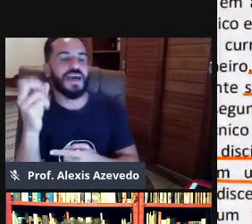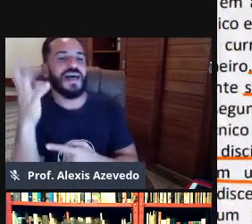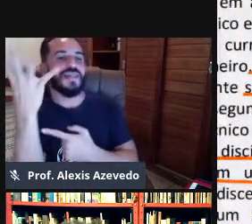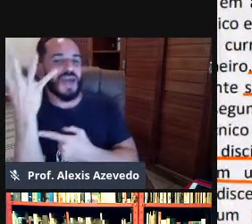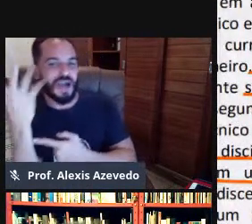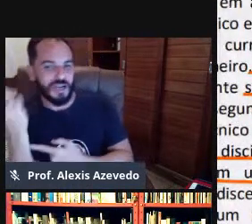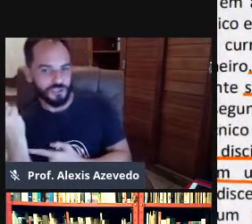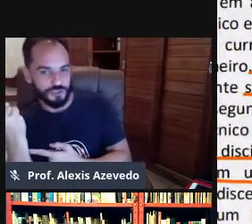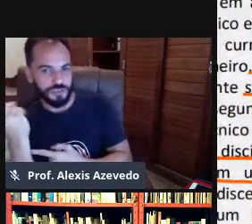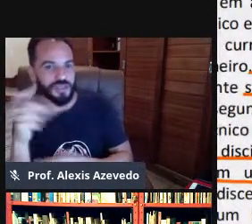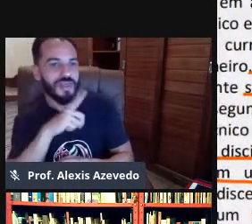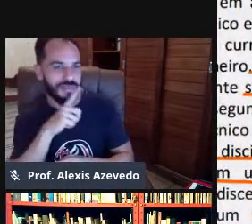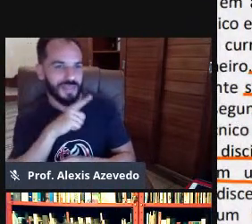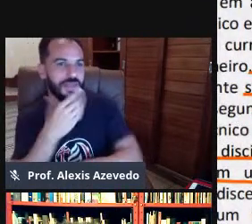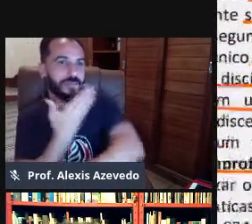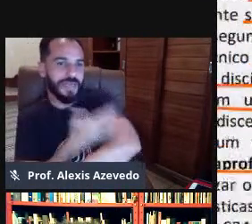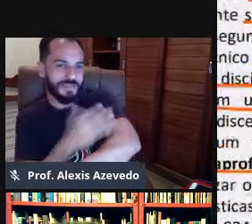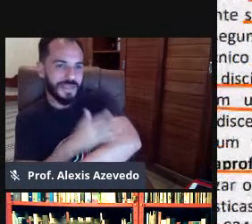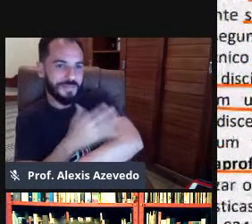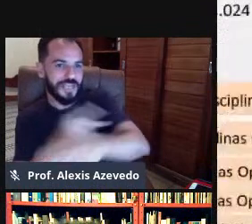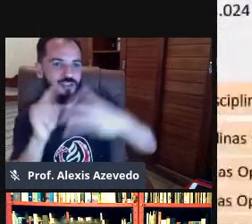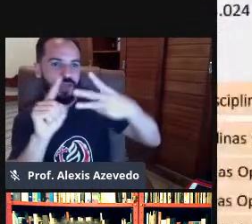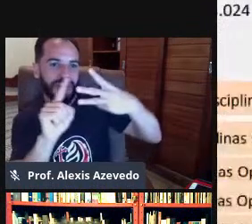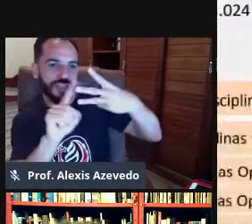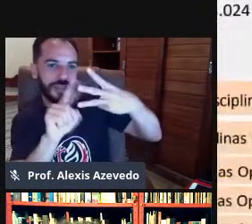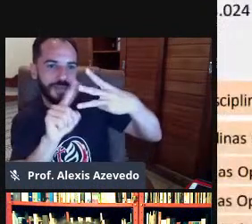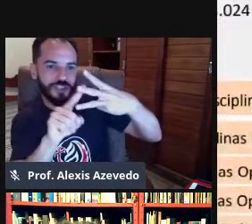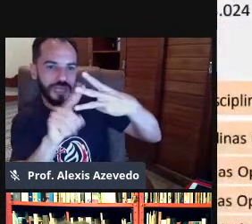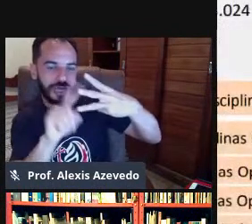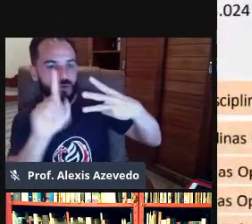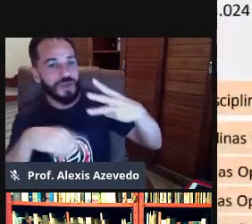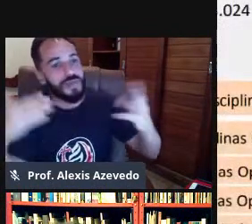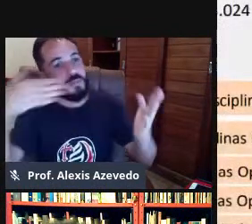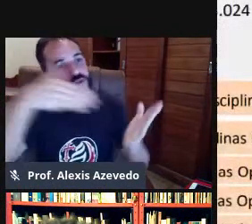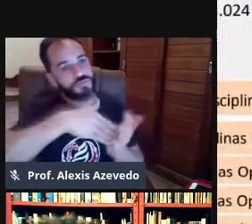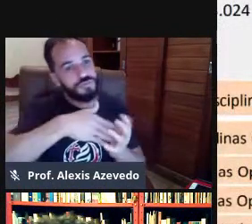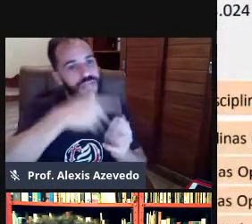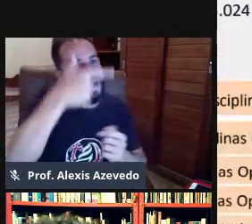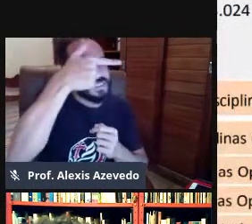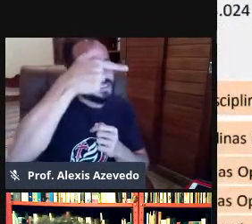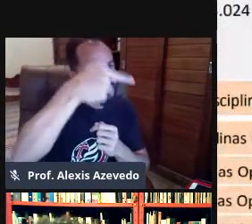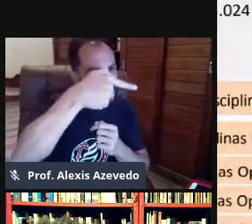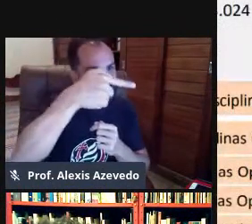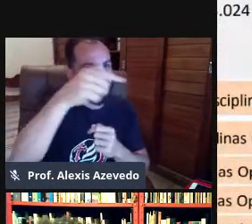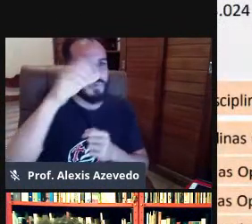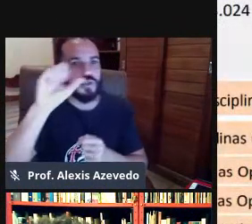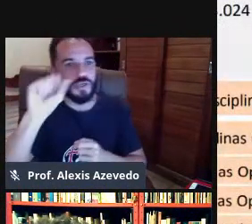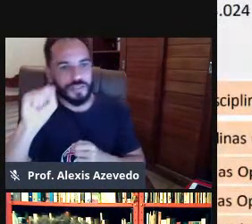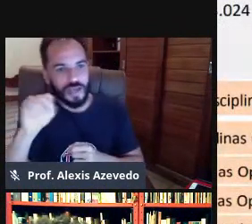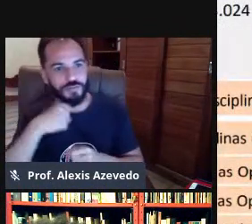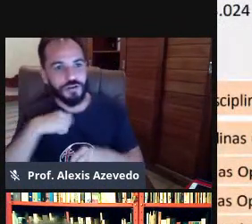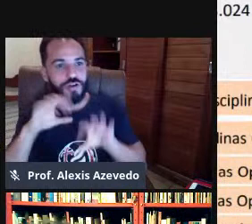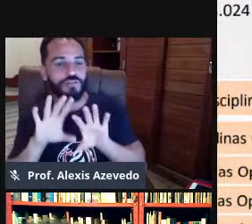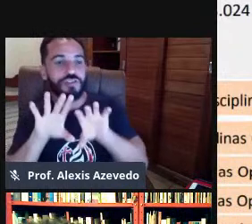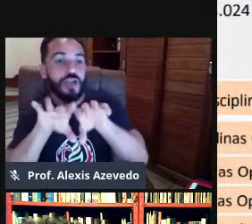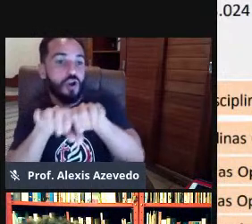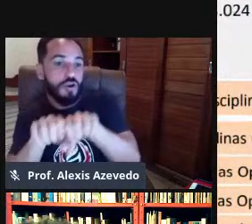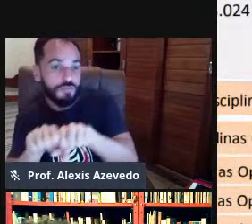Os ateliês intermediários, né, e finalmente, sétimo e oitavo período, você conclui com a